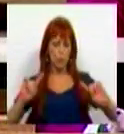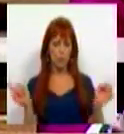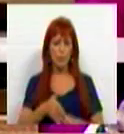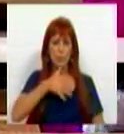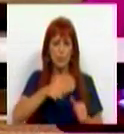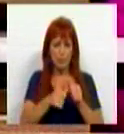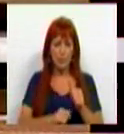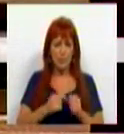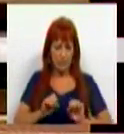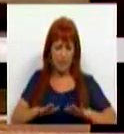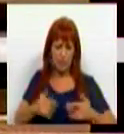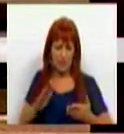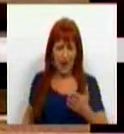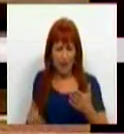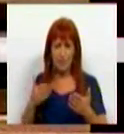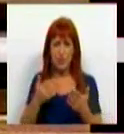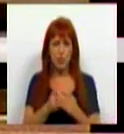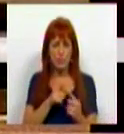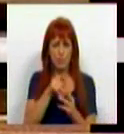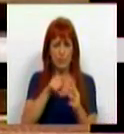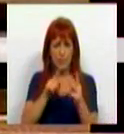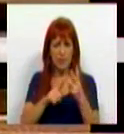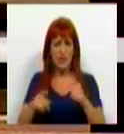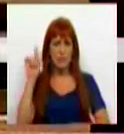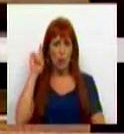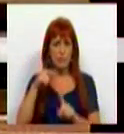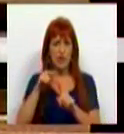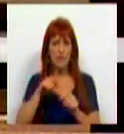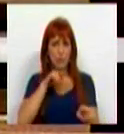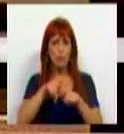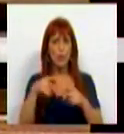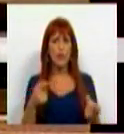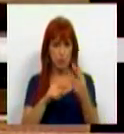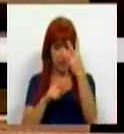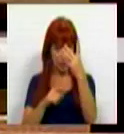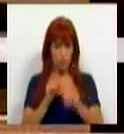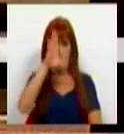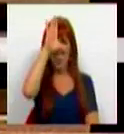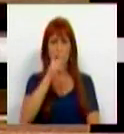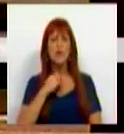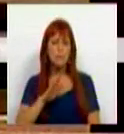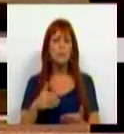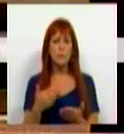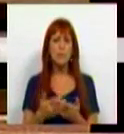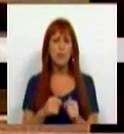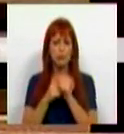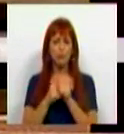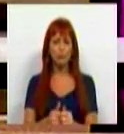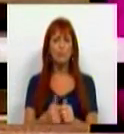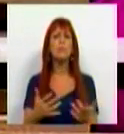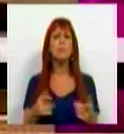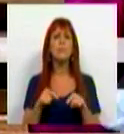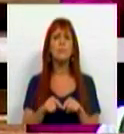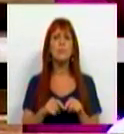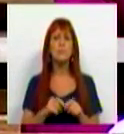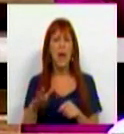intervenção inicial para apresentar os três principais objetivos políticos que o Governo se propõe cumprir